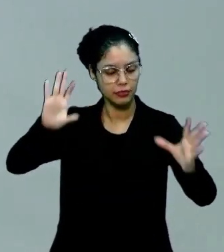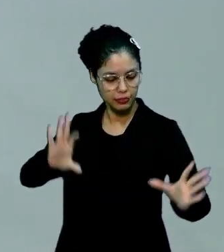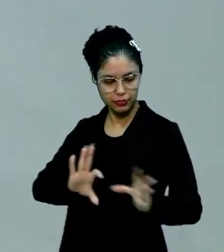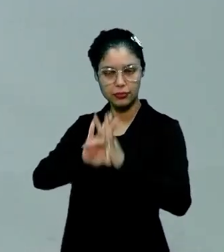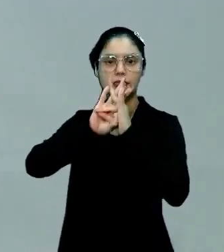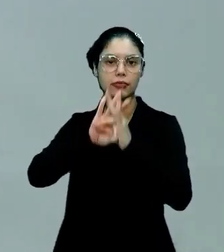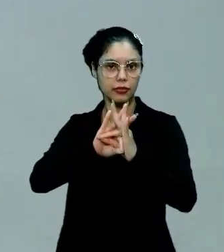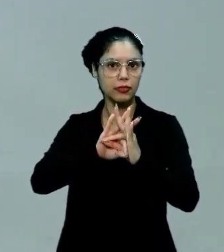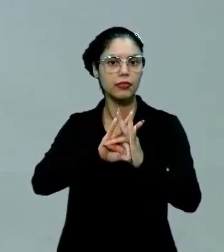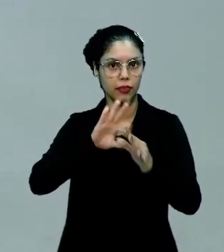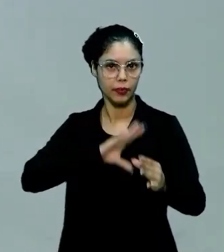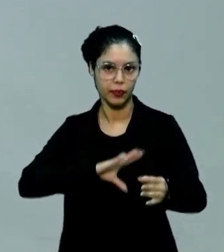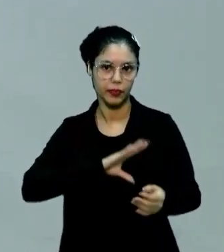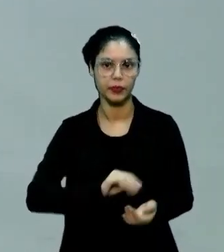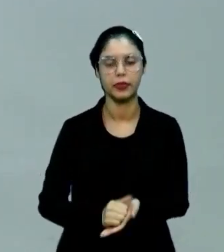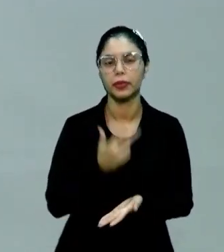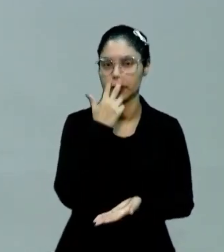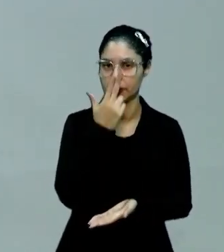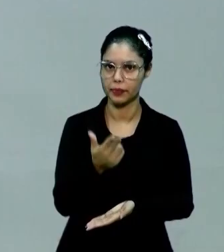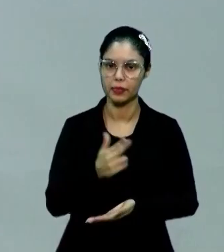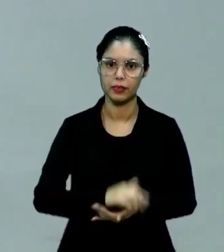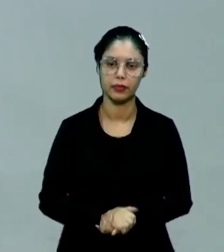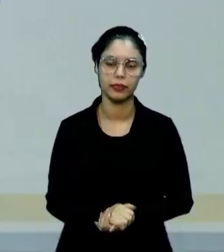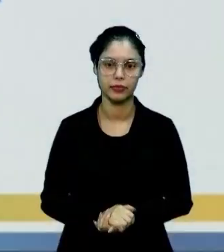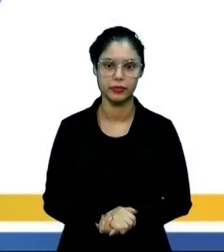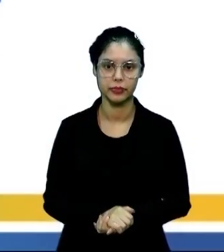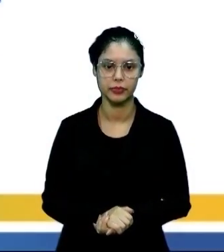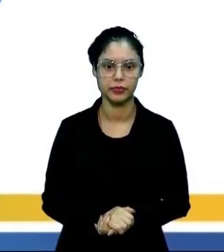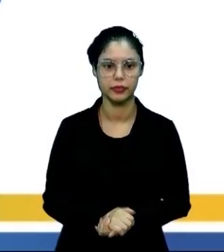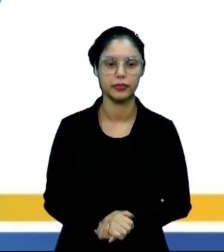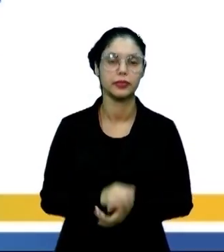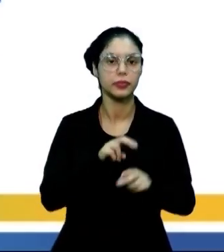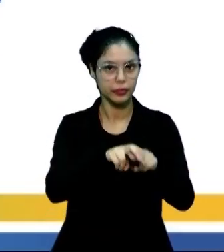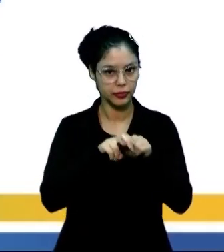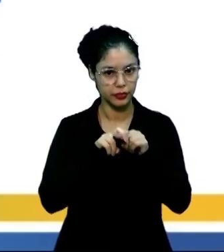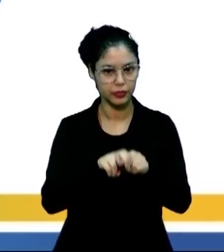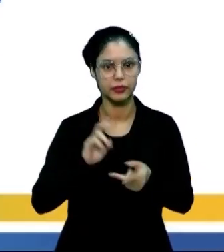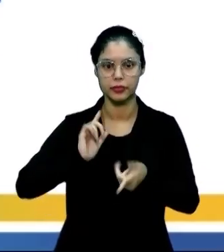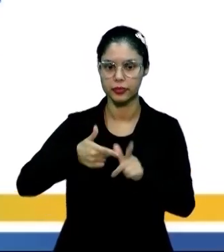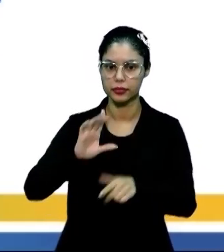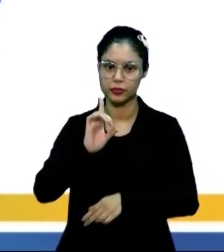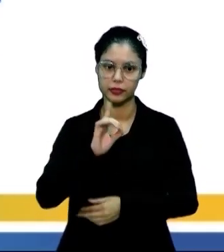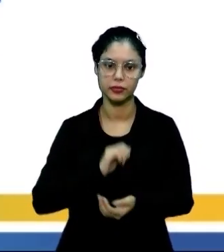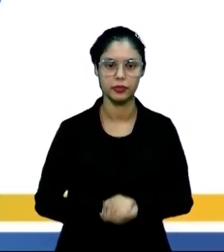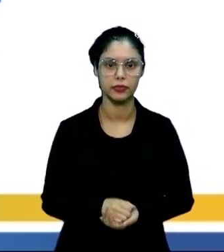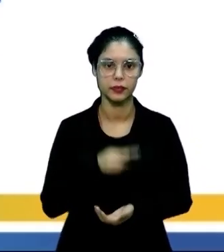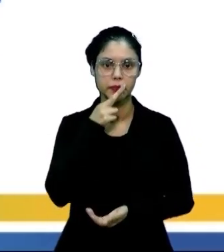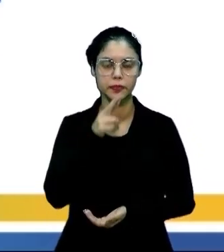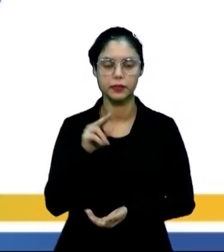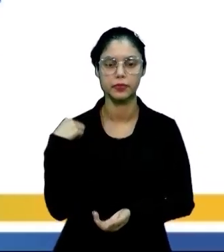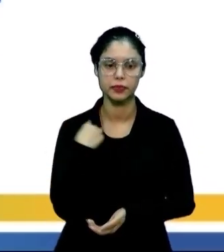a língua portuguesa, porque ela é muito parecida, ok? Portanto, a letra D seria a nossa